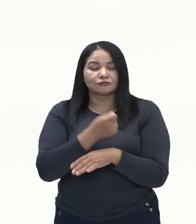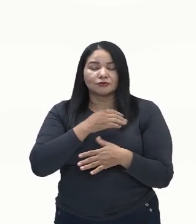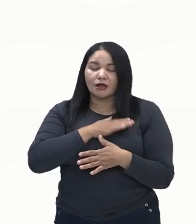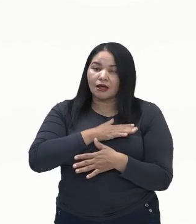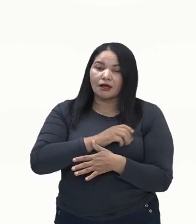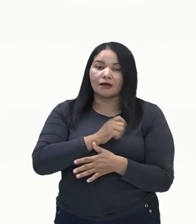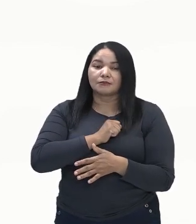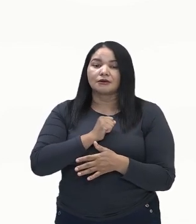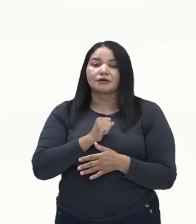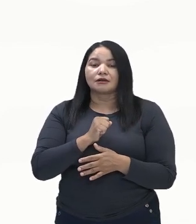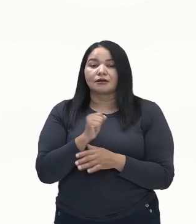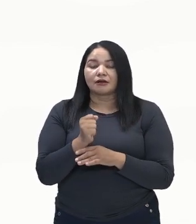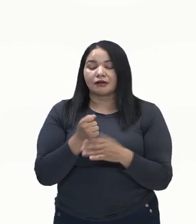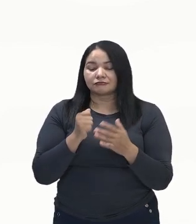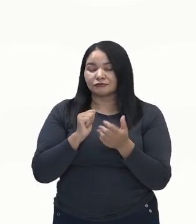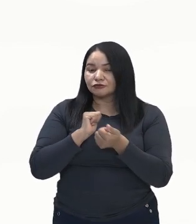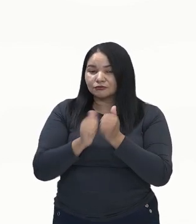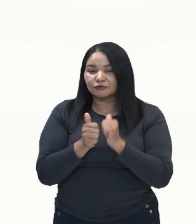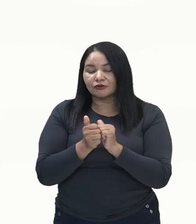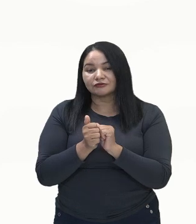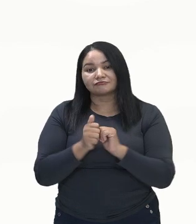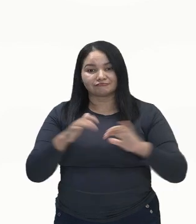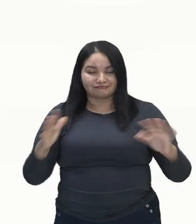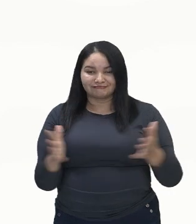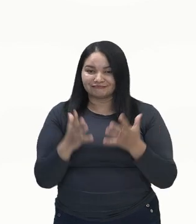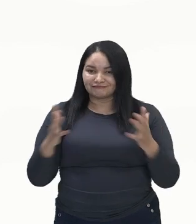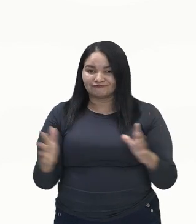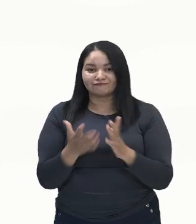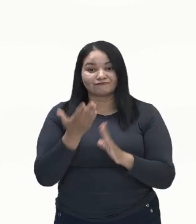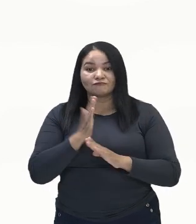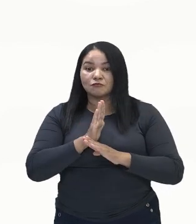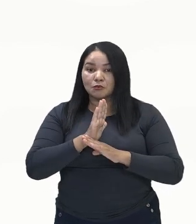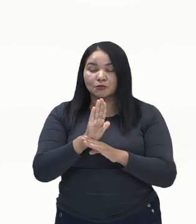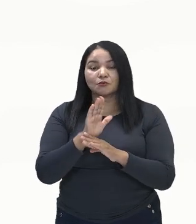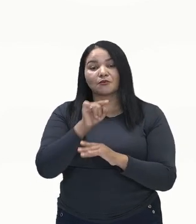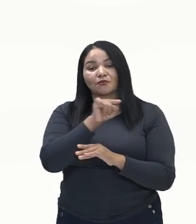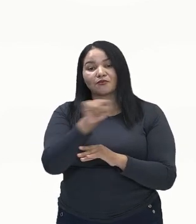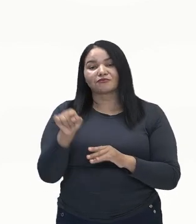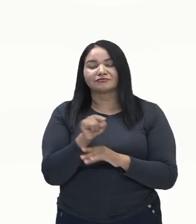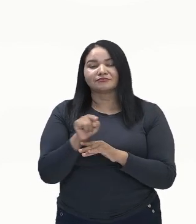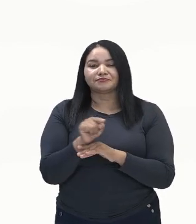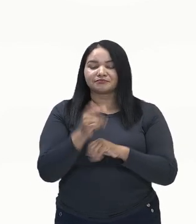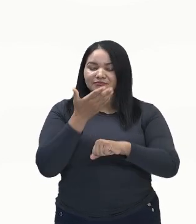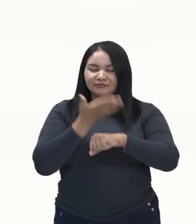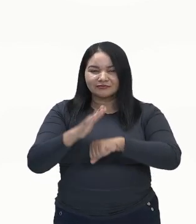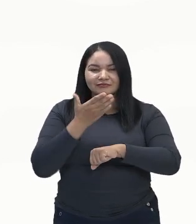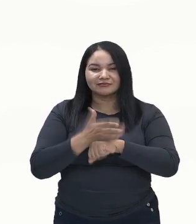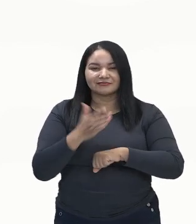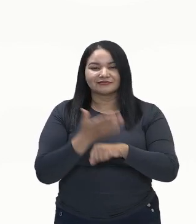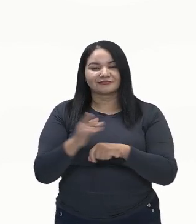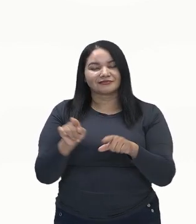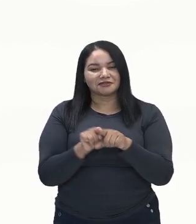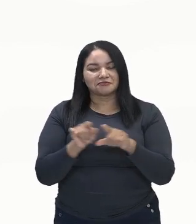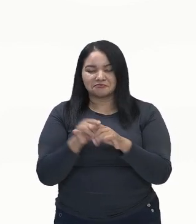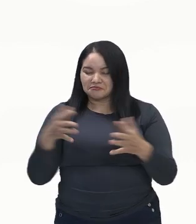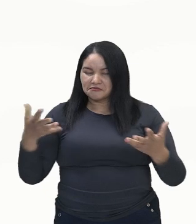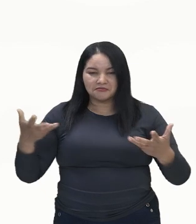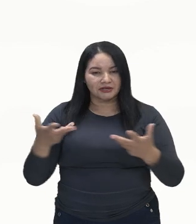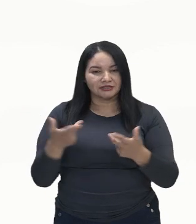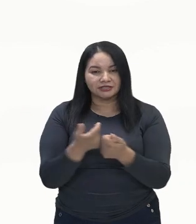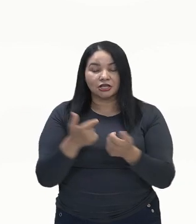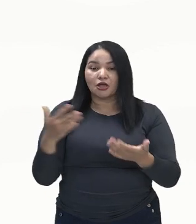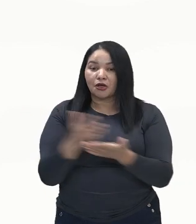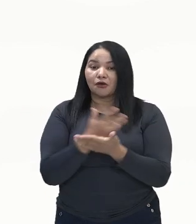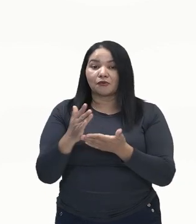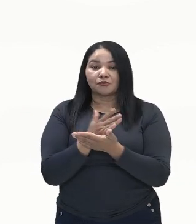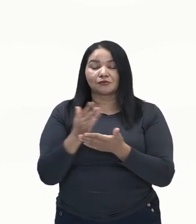algum esporte. E aí ter esse incentivo ajuda a revelar ali talentos, né? Como muitos atletas